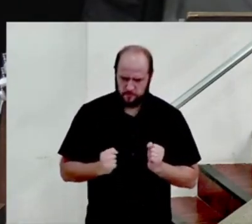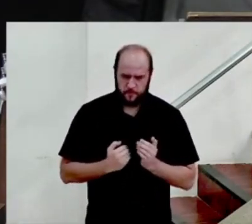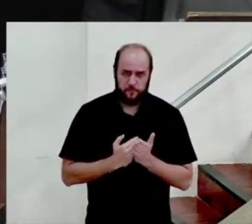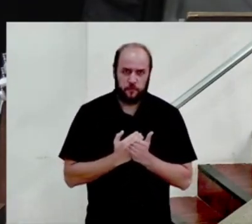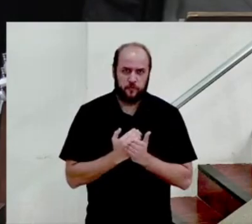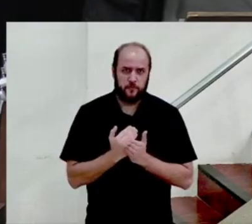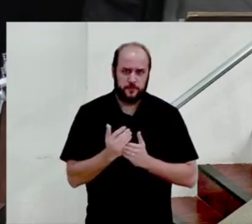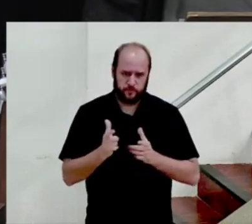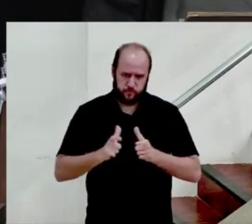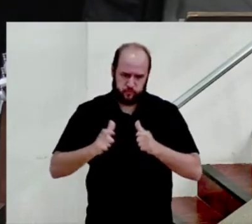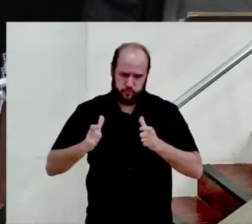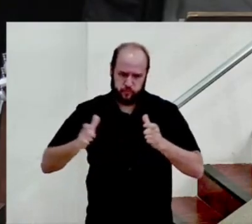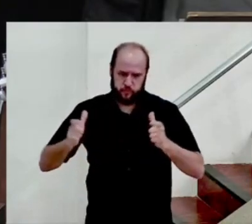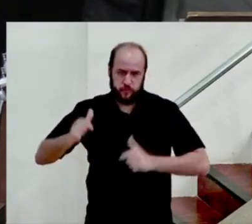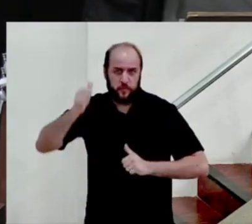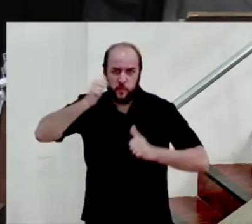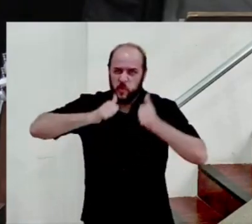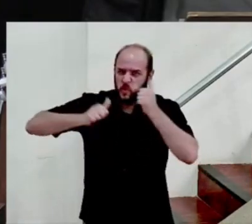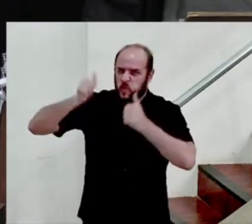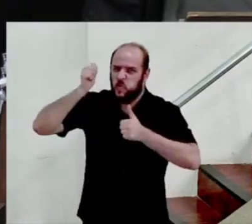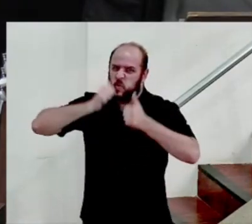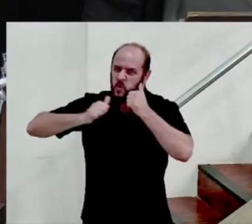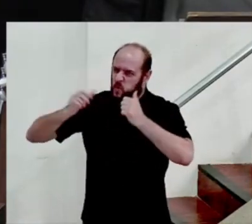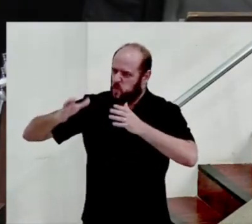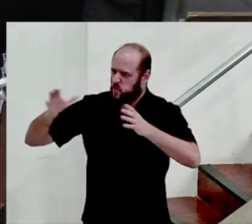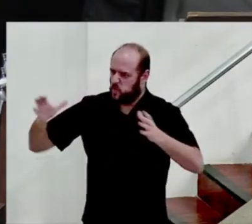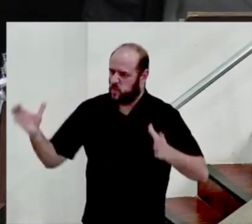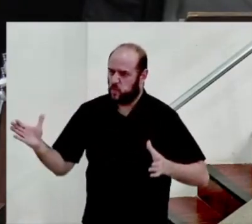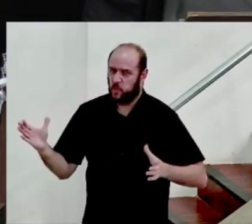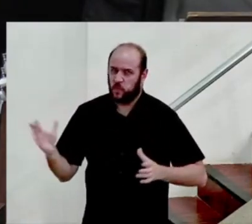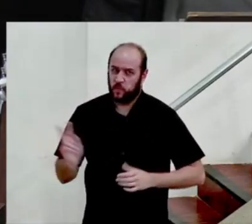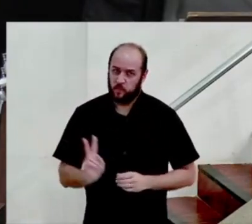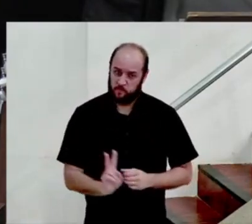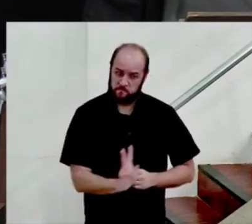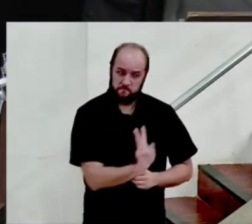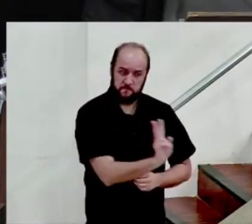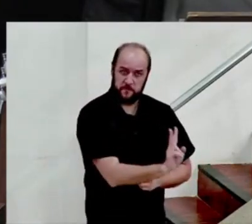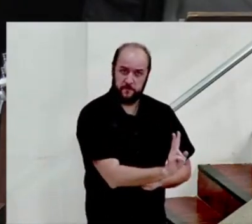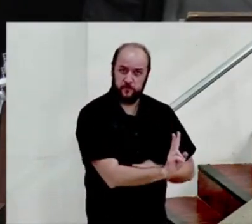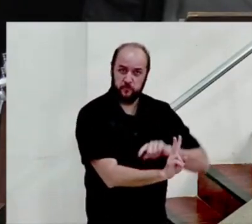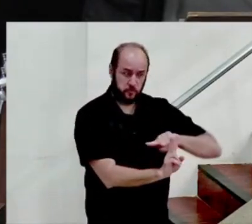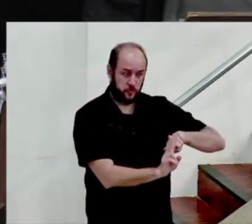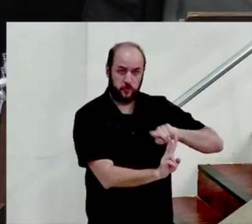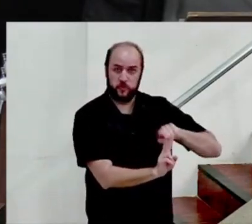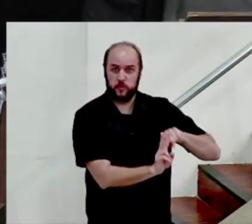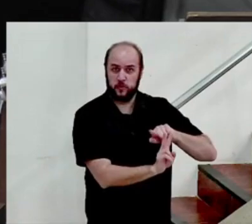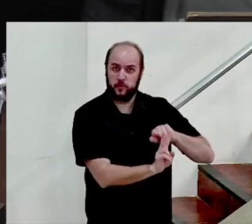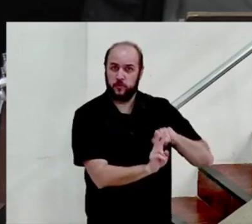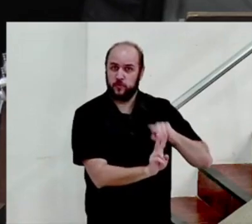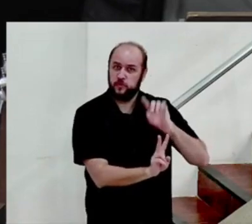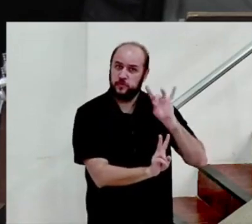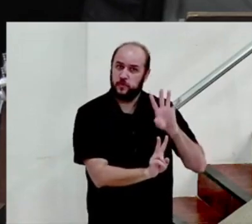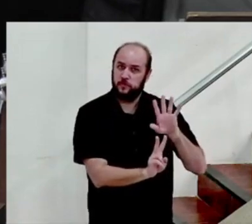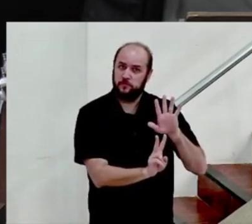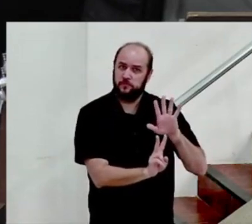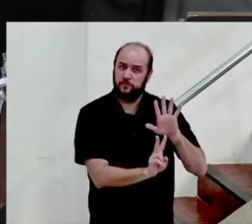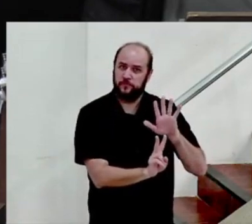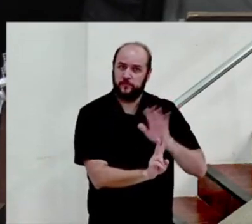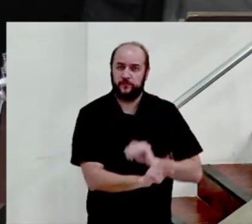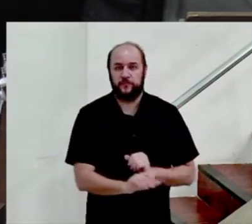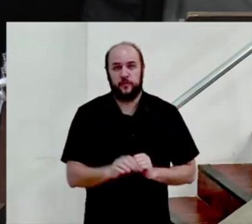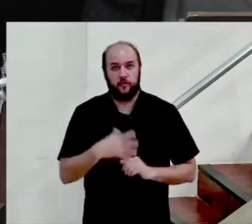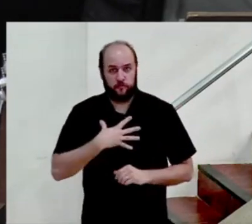multiplicar para si esposas, entra na arca Noé e sua esposa, Sem e sua